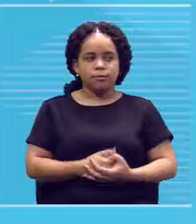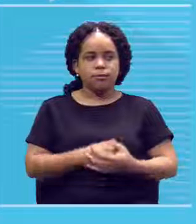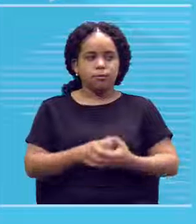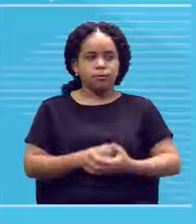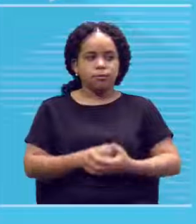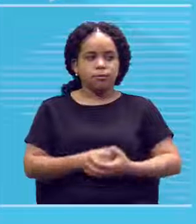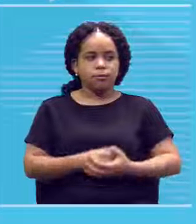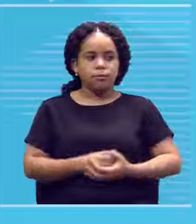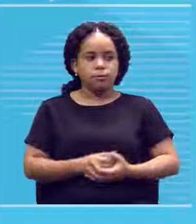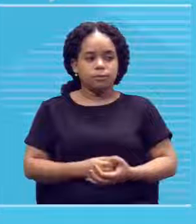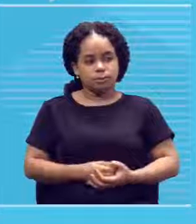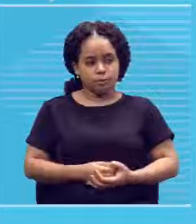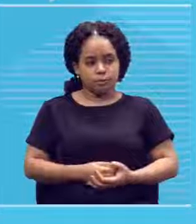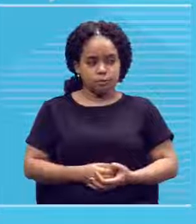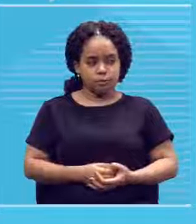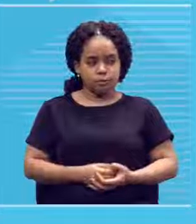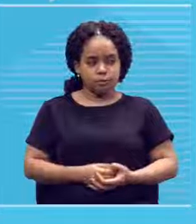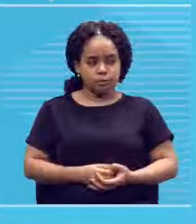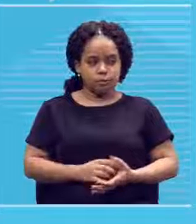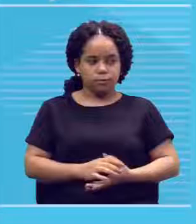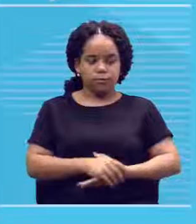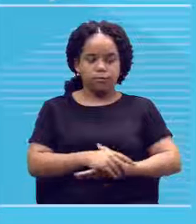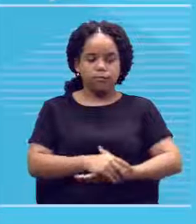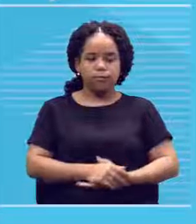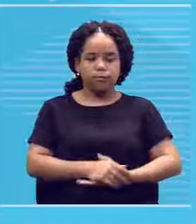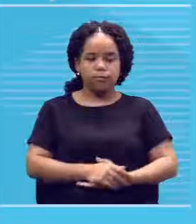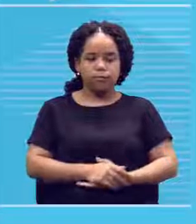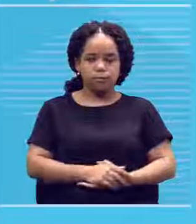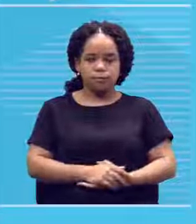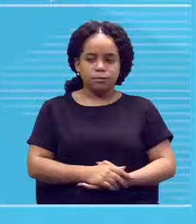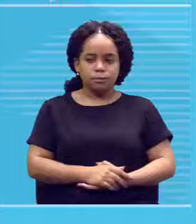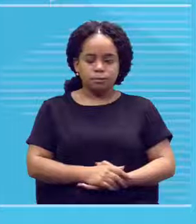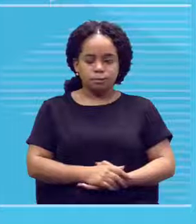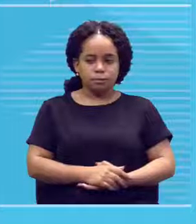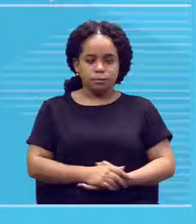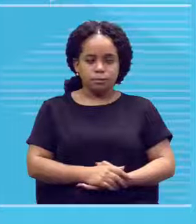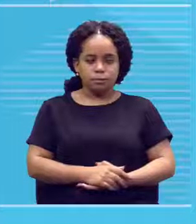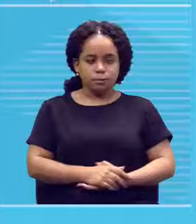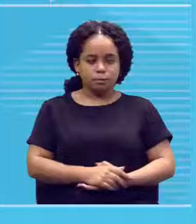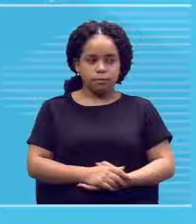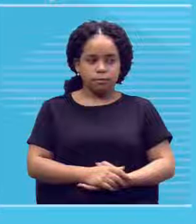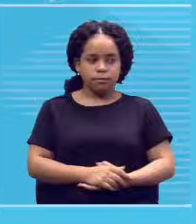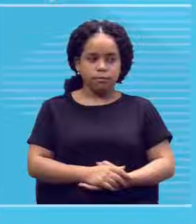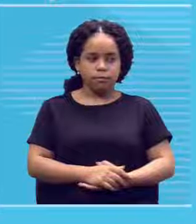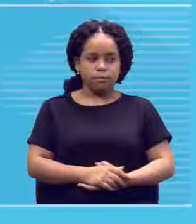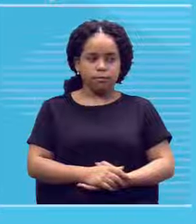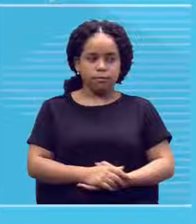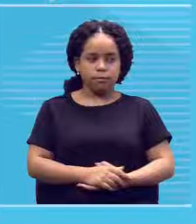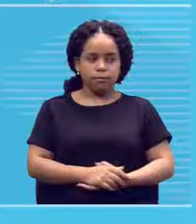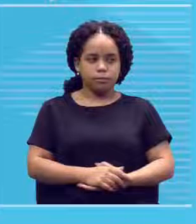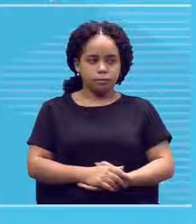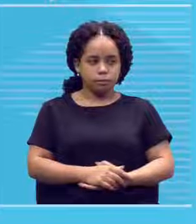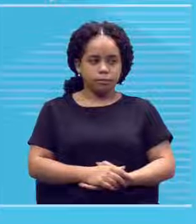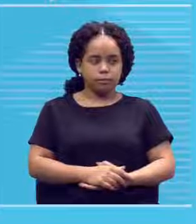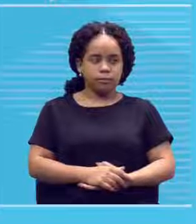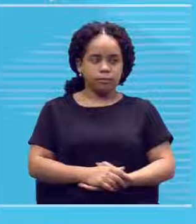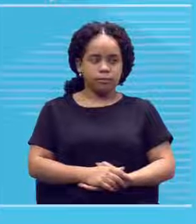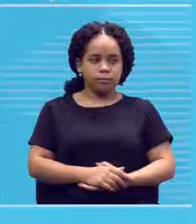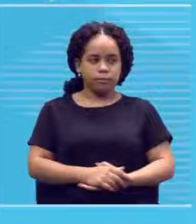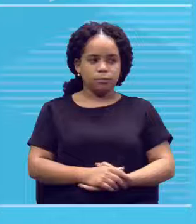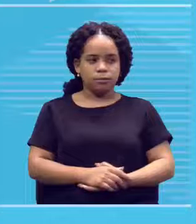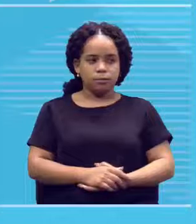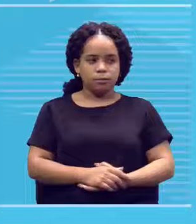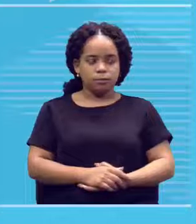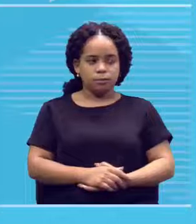onde a chuva escasseia o só cai certas estações do ano as